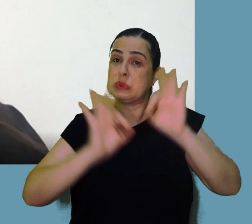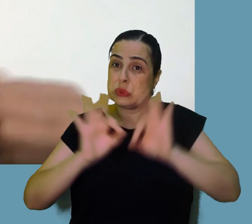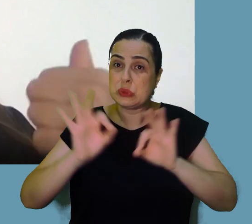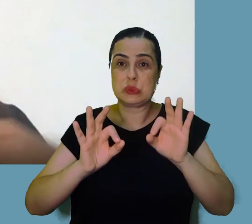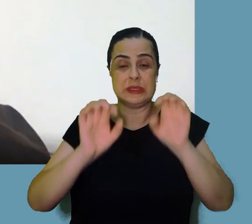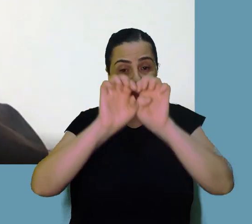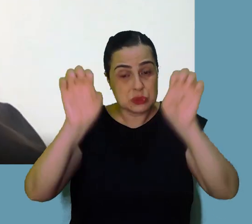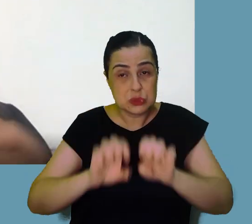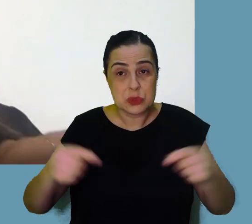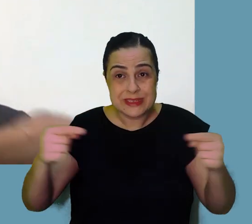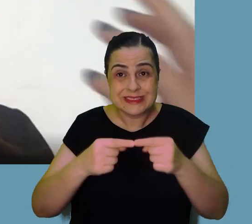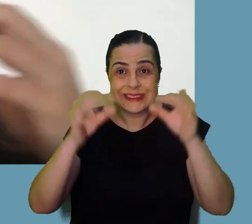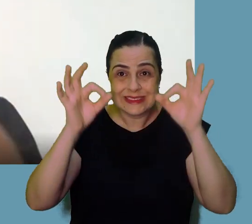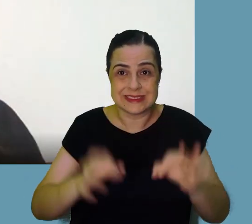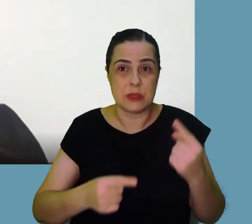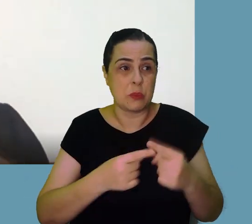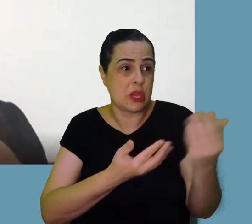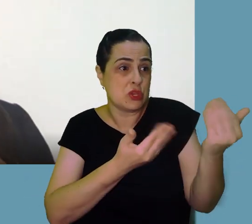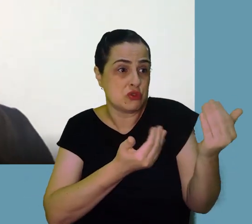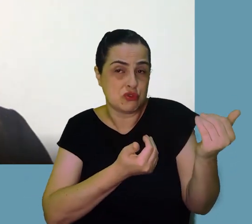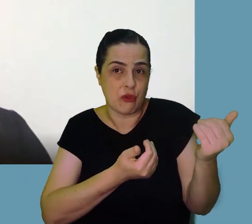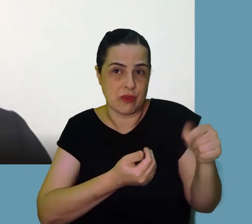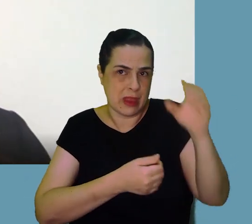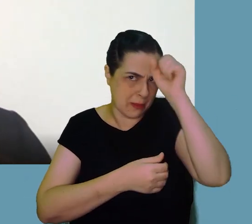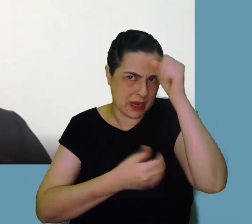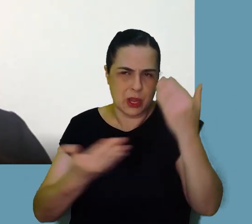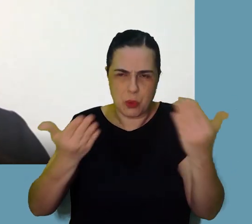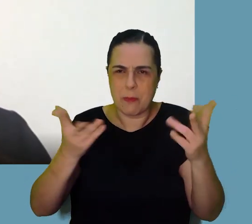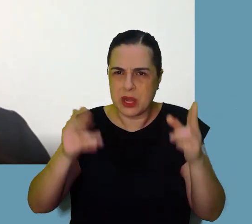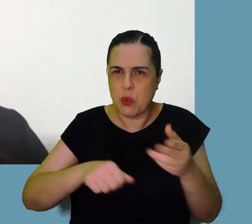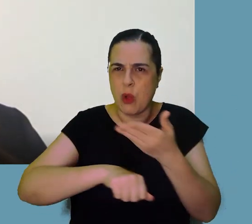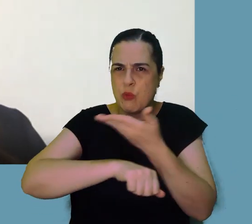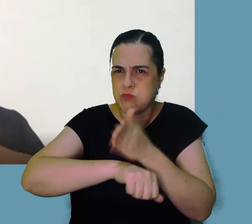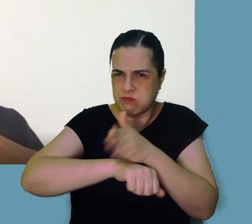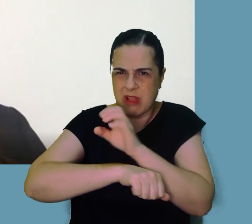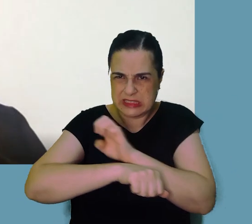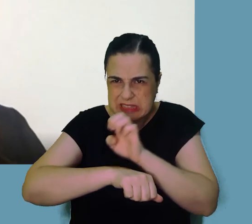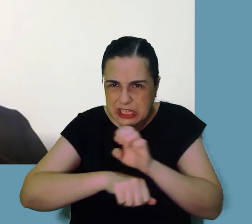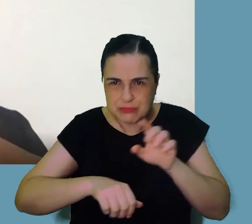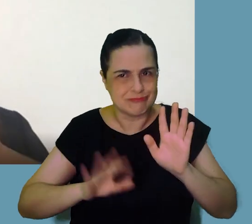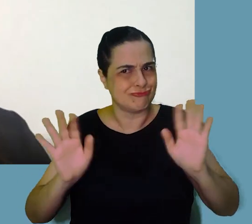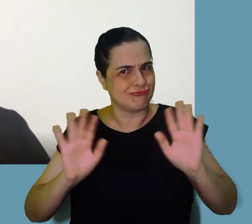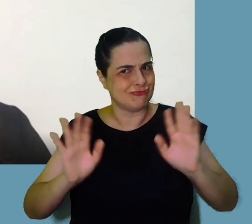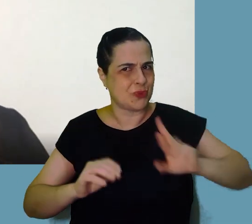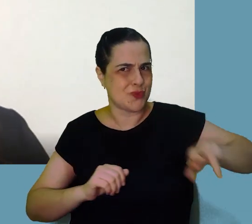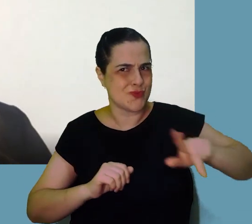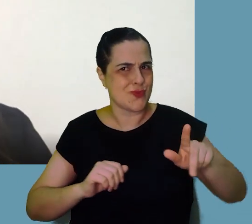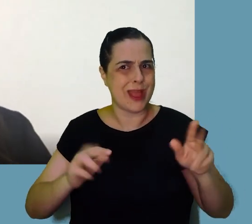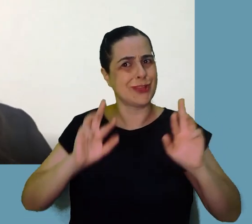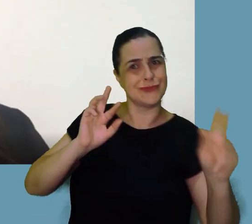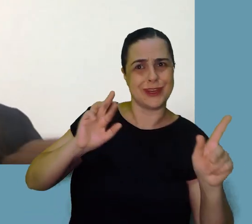esse jovem e não ter uma expectativa de receber um jovem aprendiz como um estagiário, por exemplo. Então, esses gaps que a gente vai